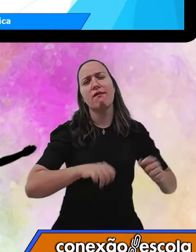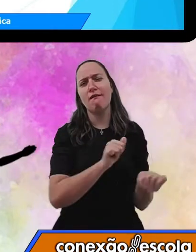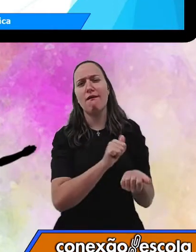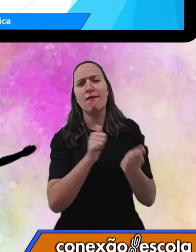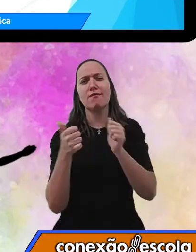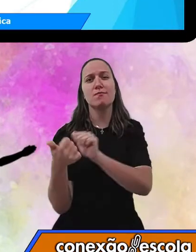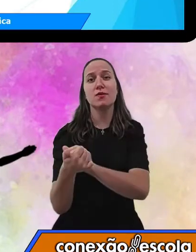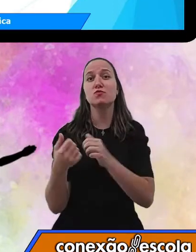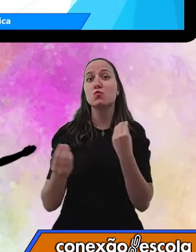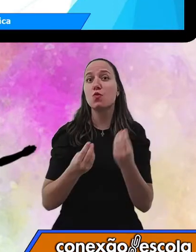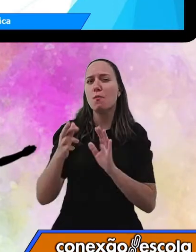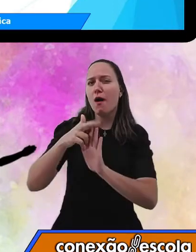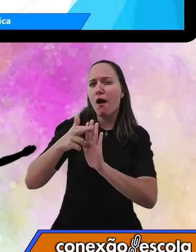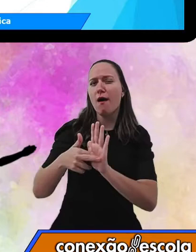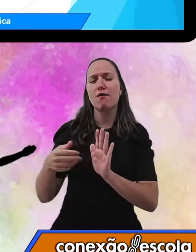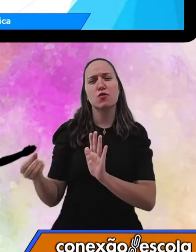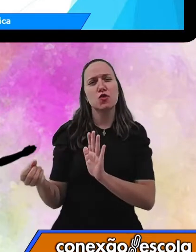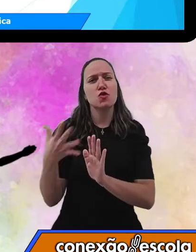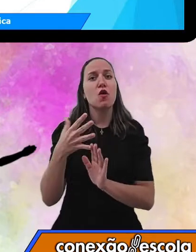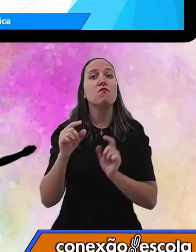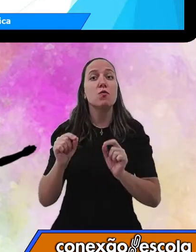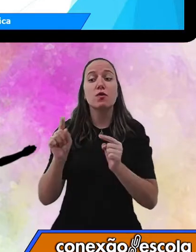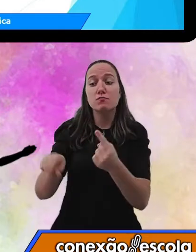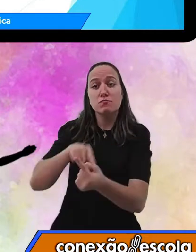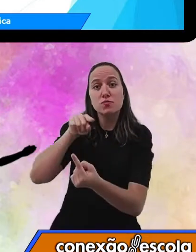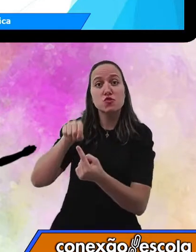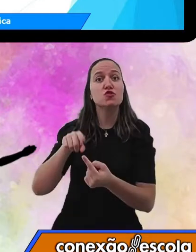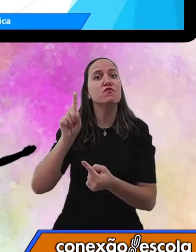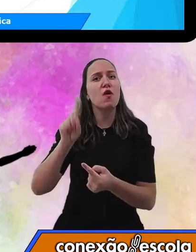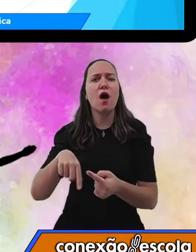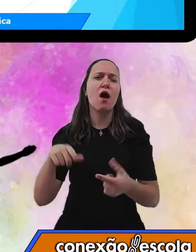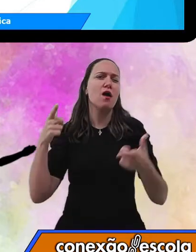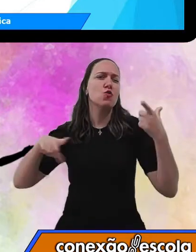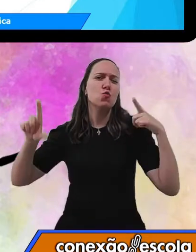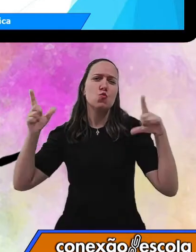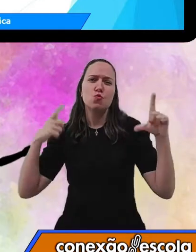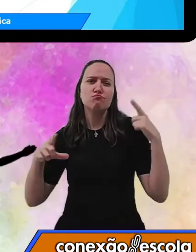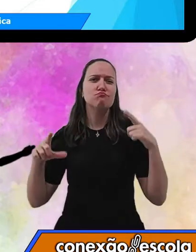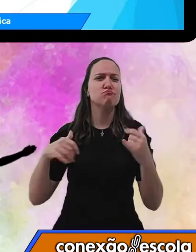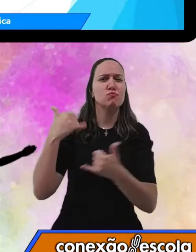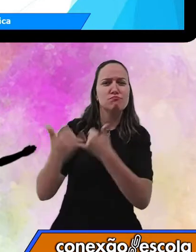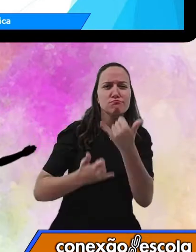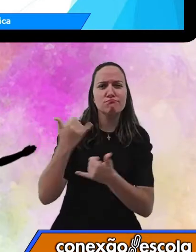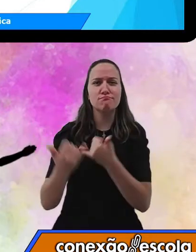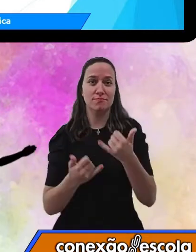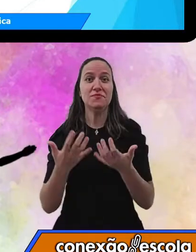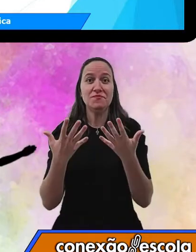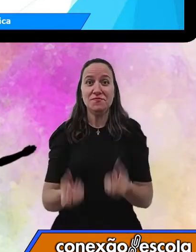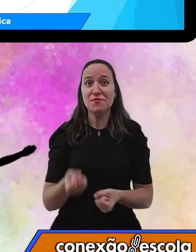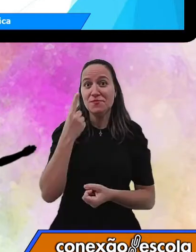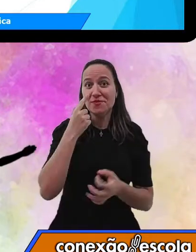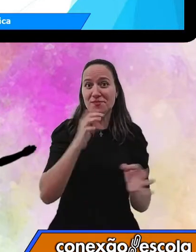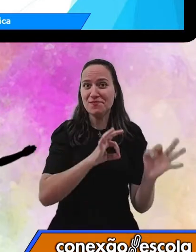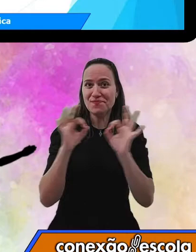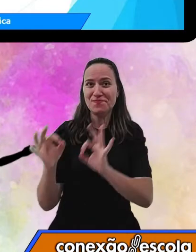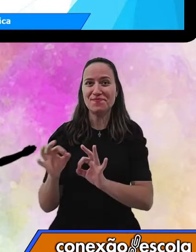suas regras e sendo praticado com objetivo recreativo e lúdico. Vamos assistir?